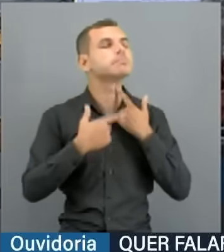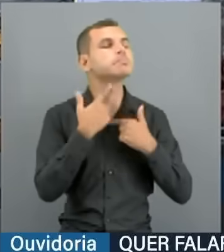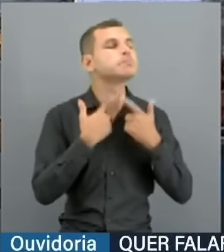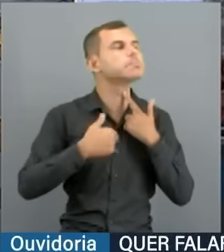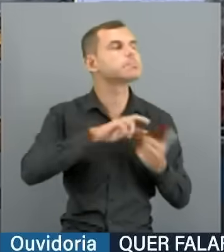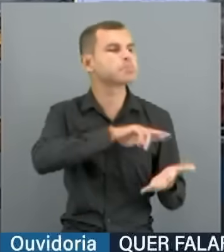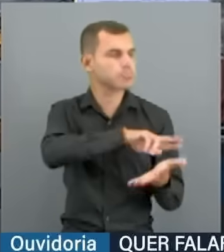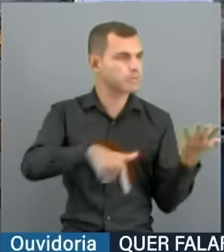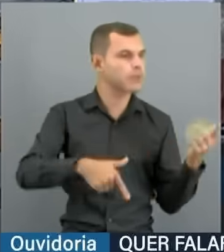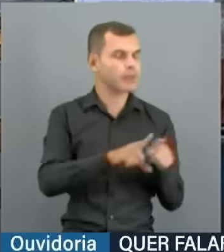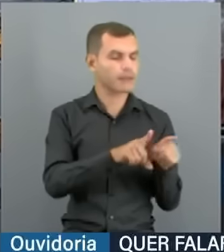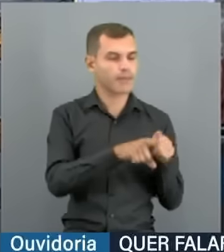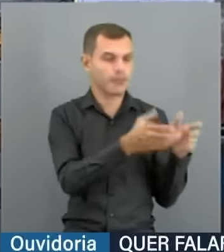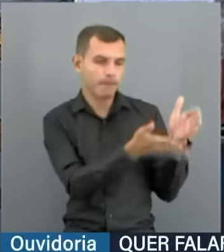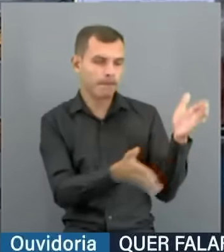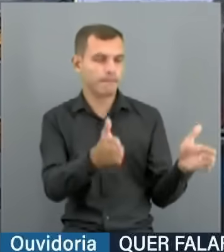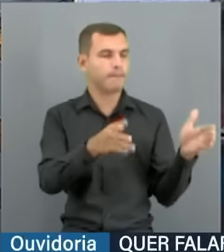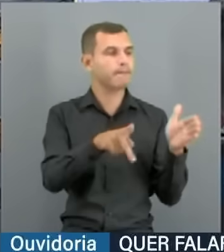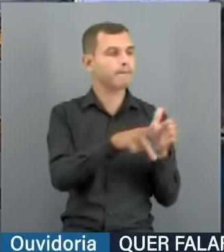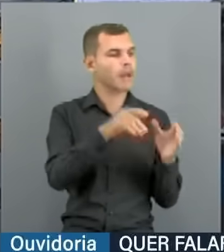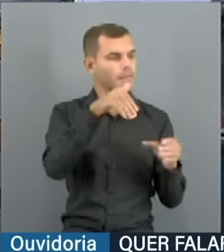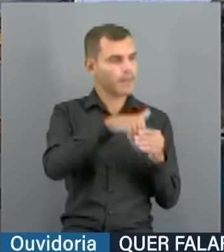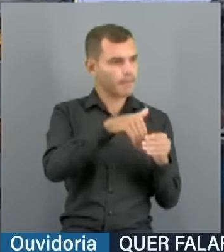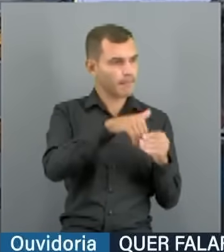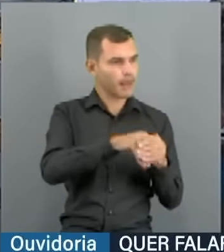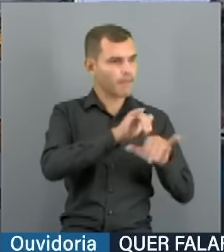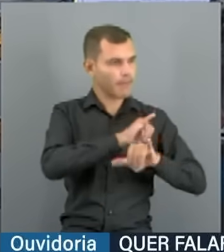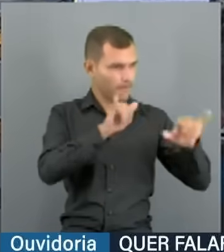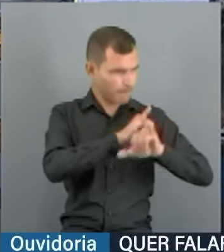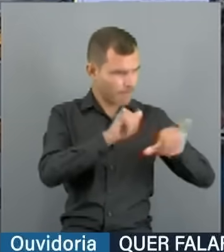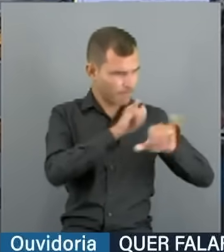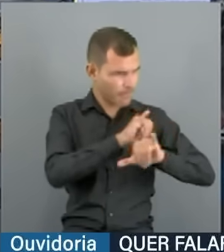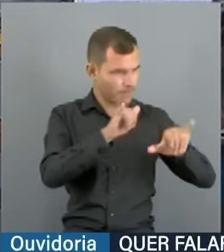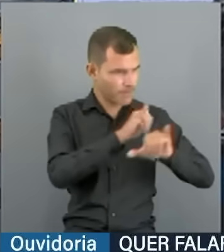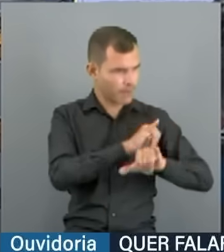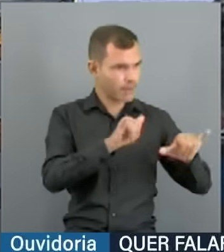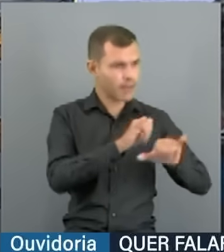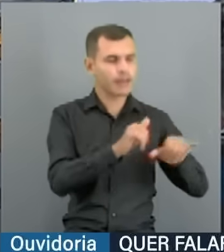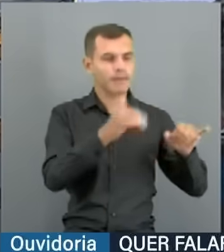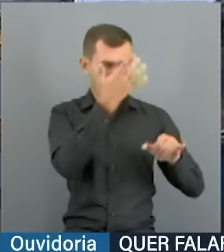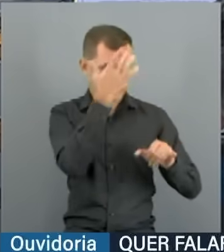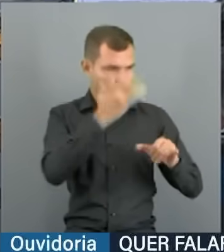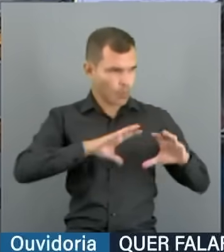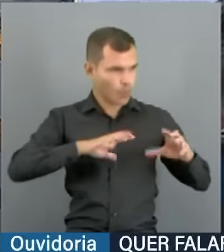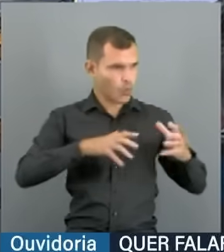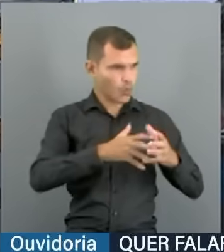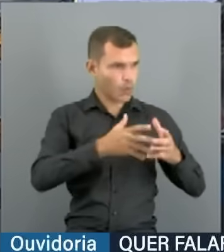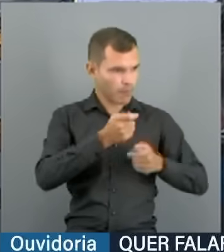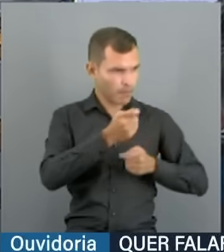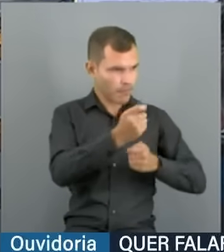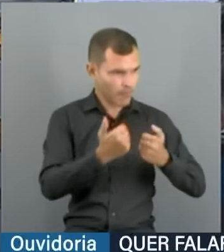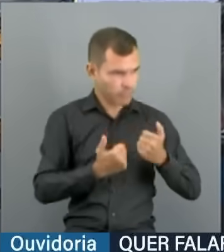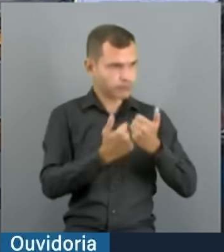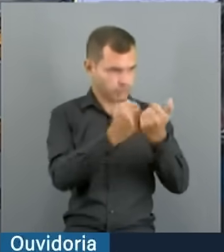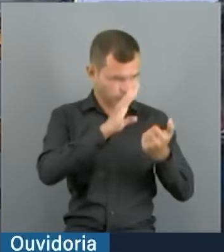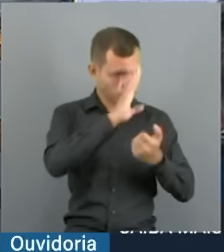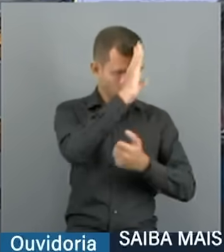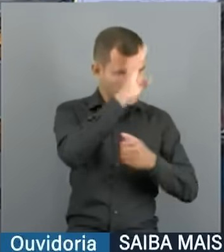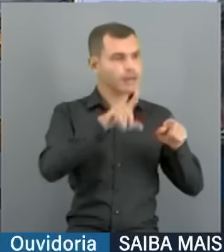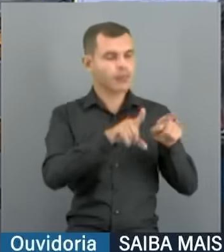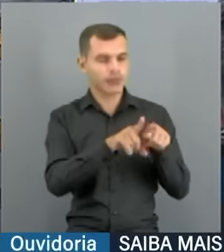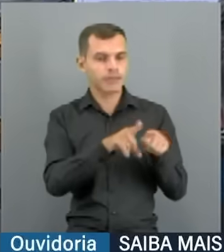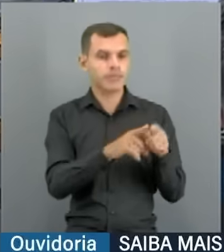campanha eleitoral, bolsonaristas sempre faziam referência, por exemplo, ao então candidato e até